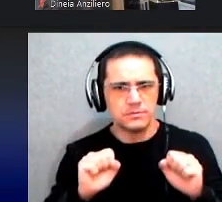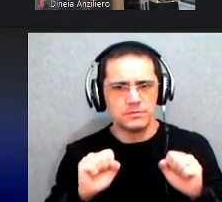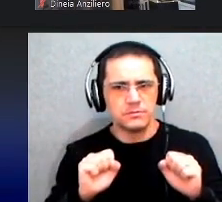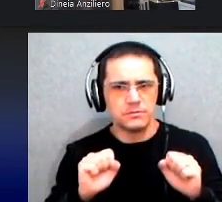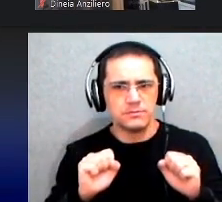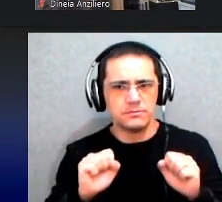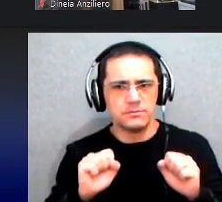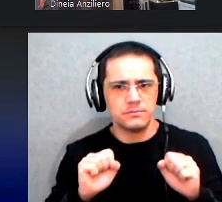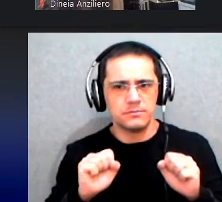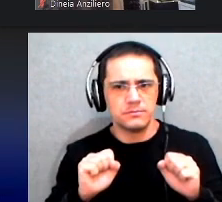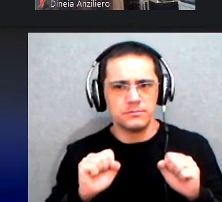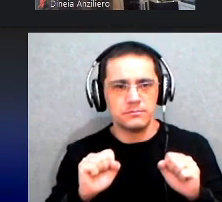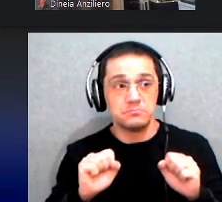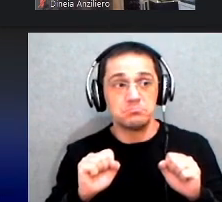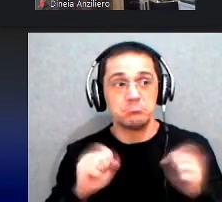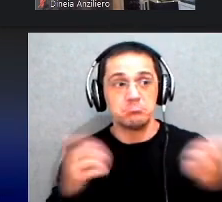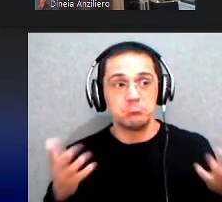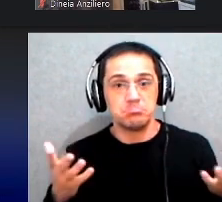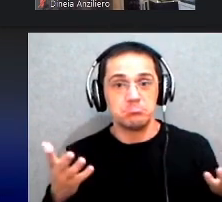Alô?